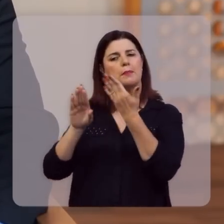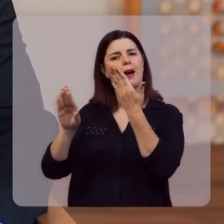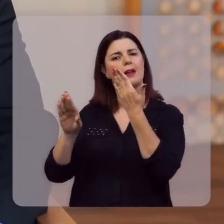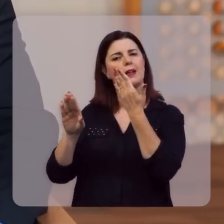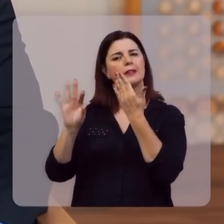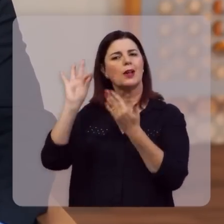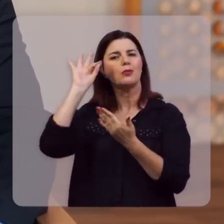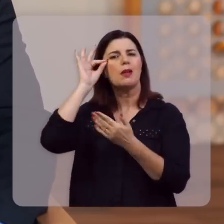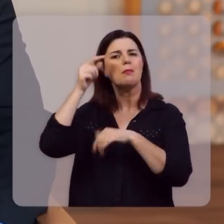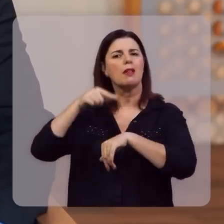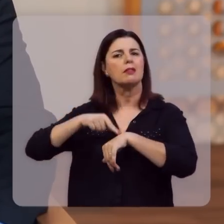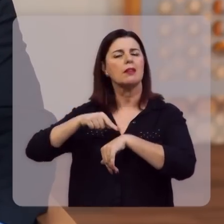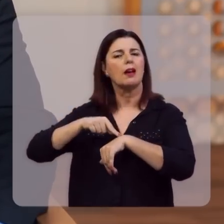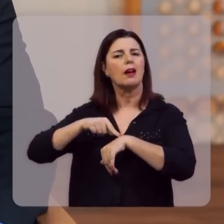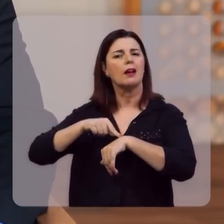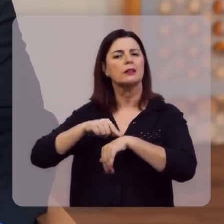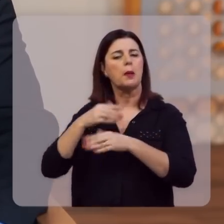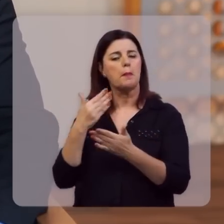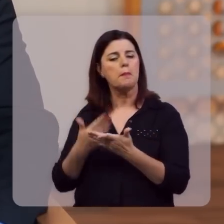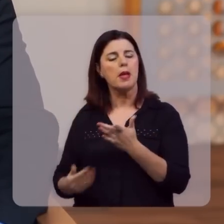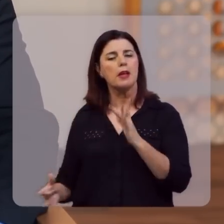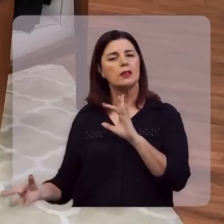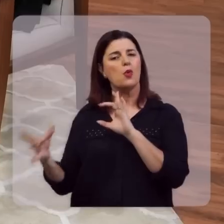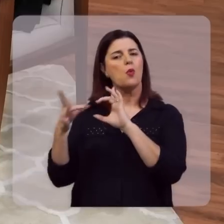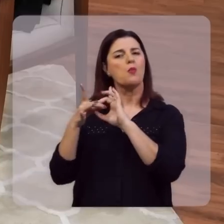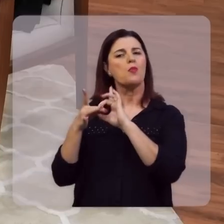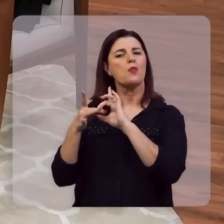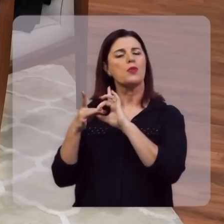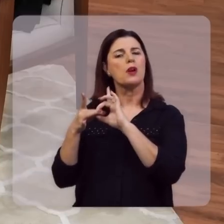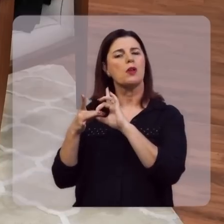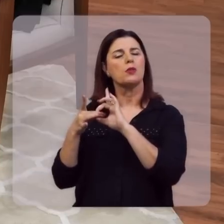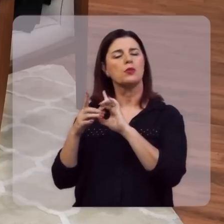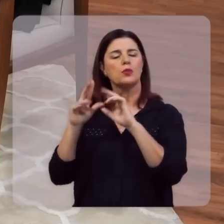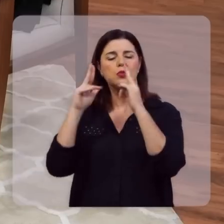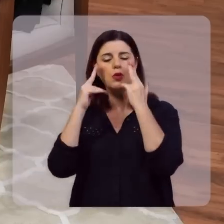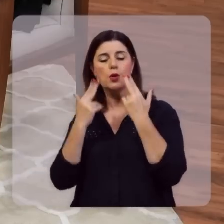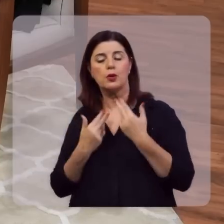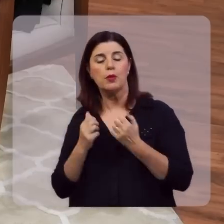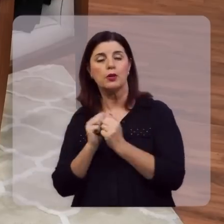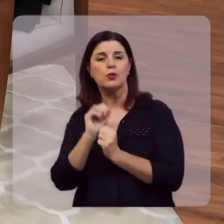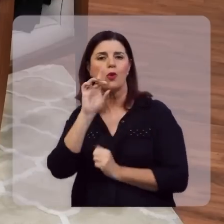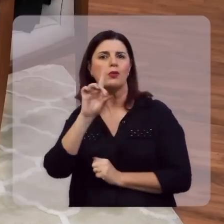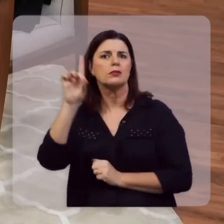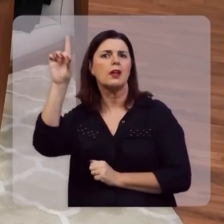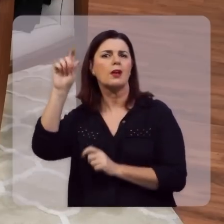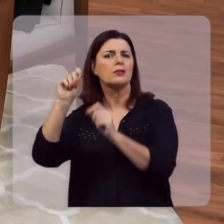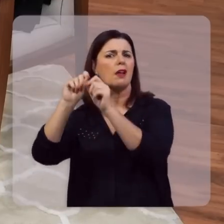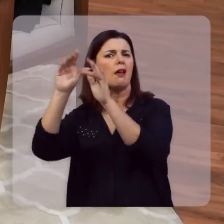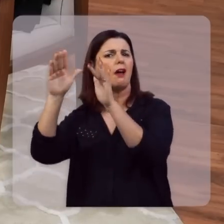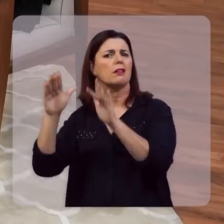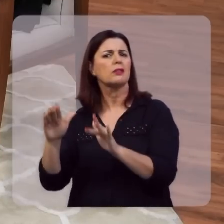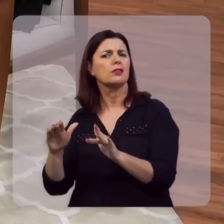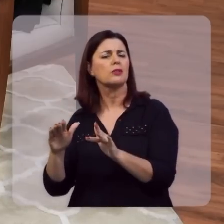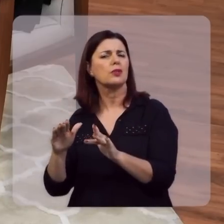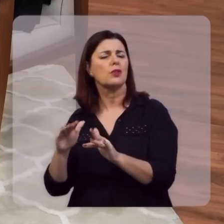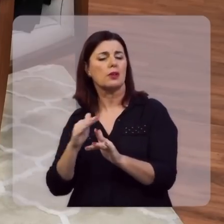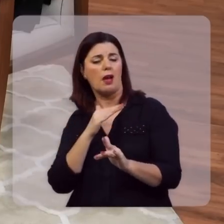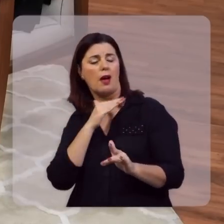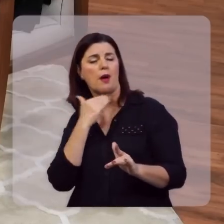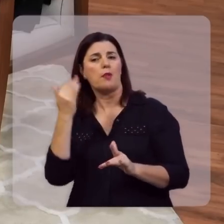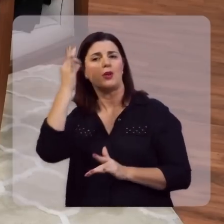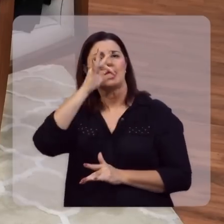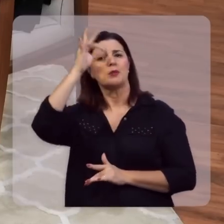separação imediata, uma perda da comunhão deste ser humano com este Criador, que é a